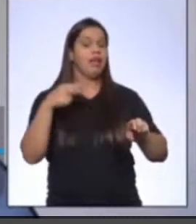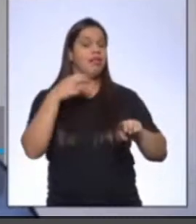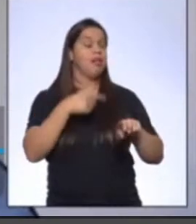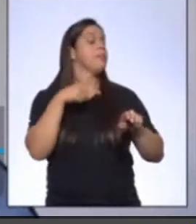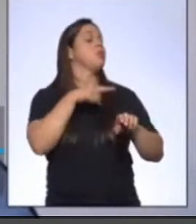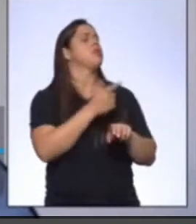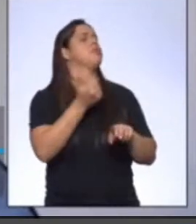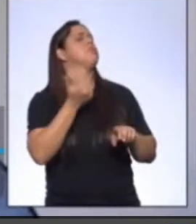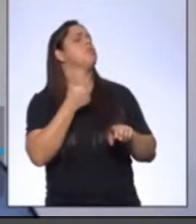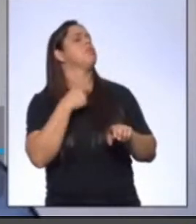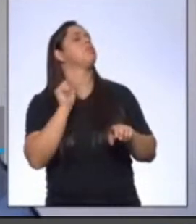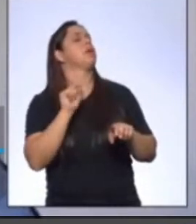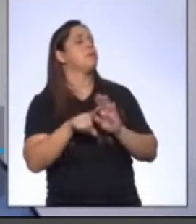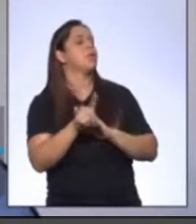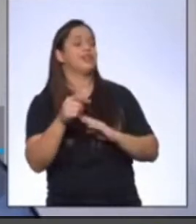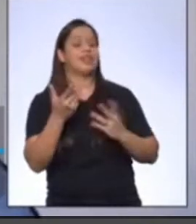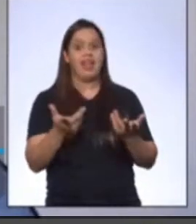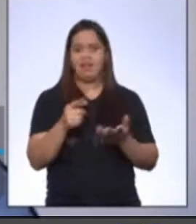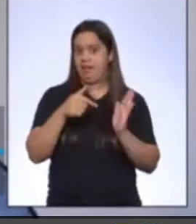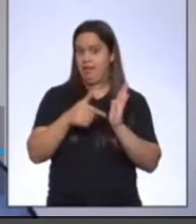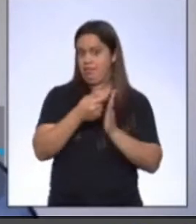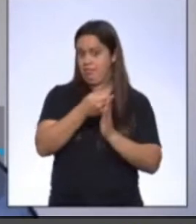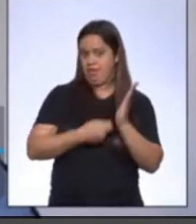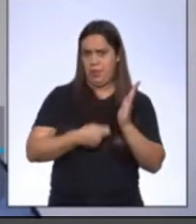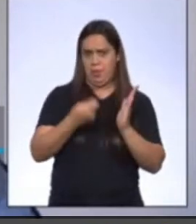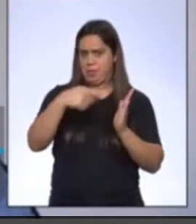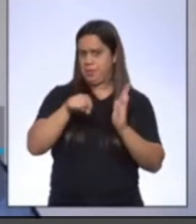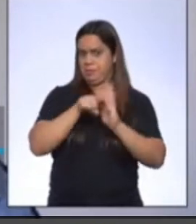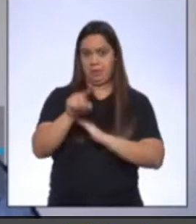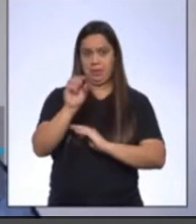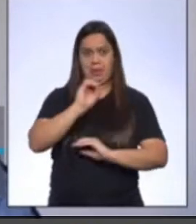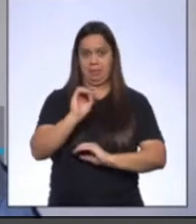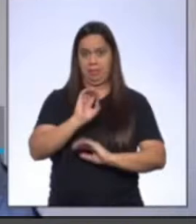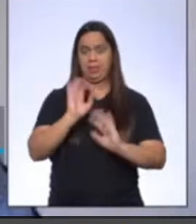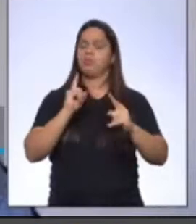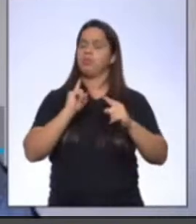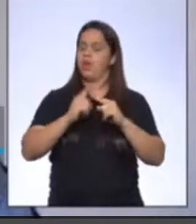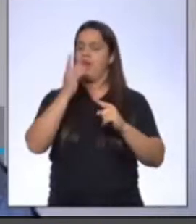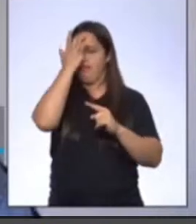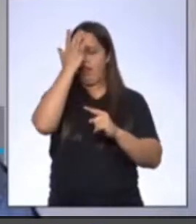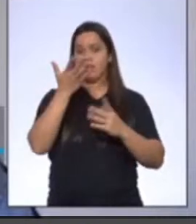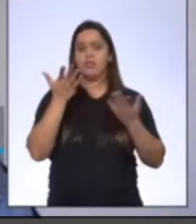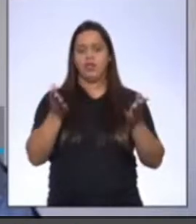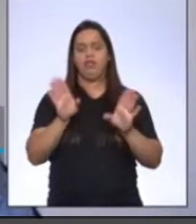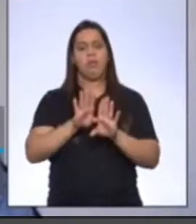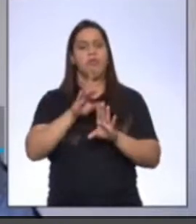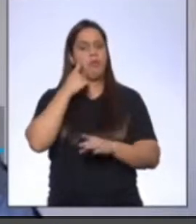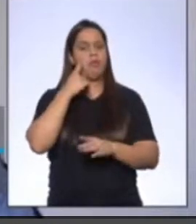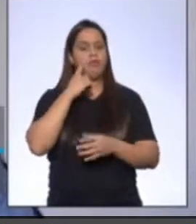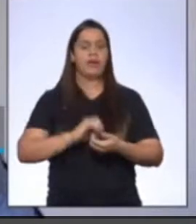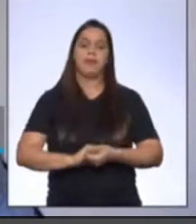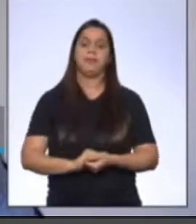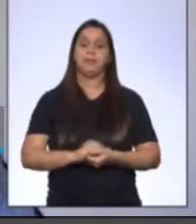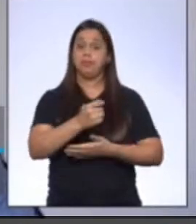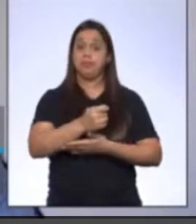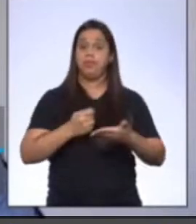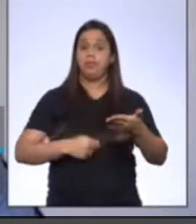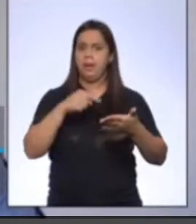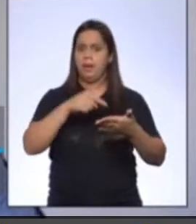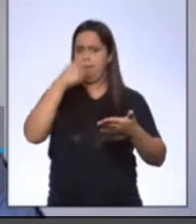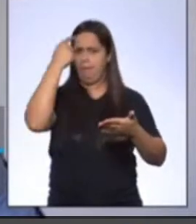Essa daí você não precisa perguntar para ninguém, está muito fácil, né? A intenção do texto publicitário é, vamos pensar no texto